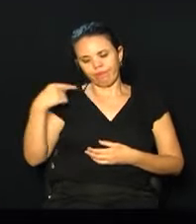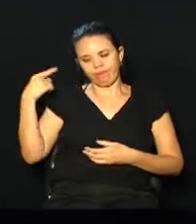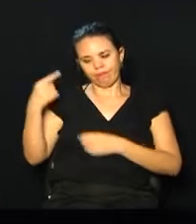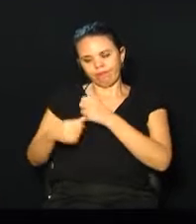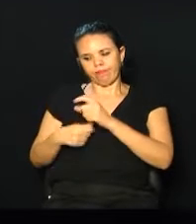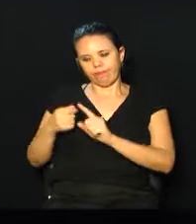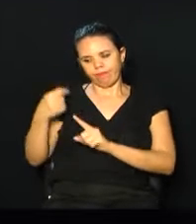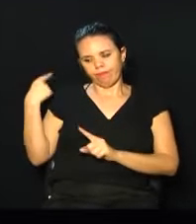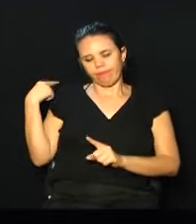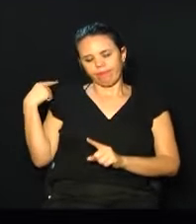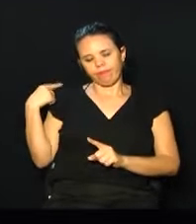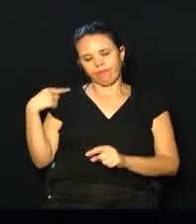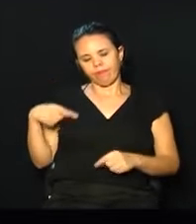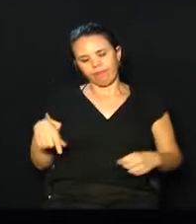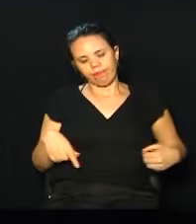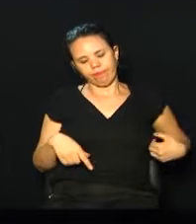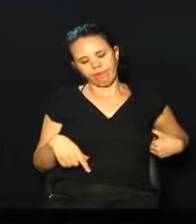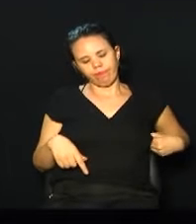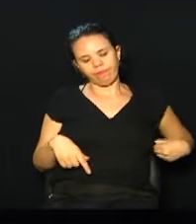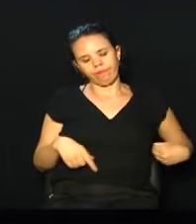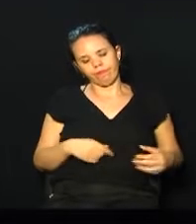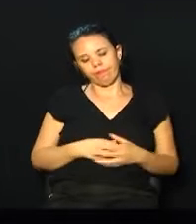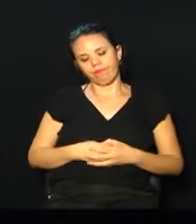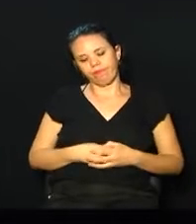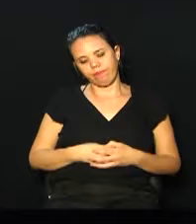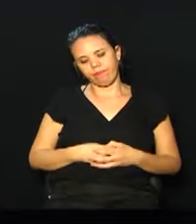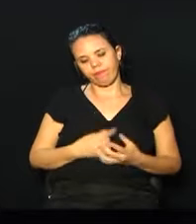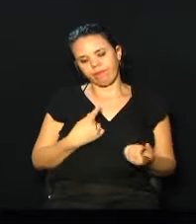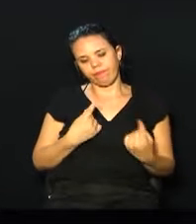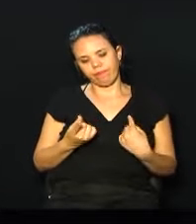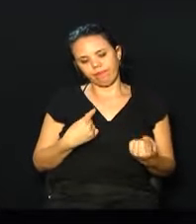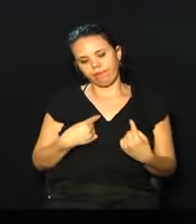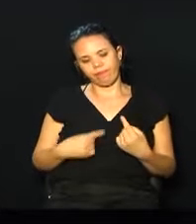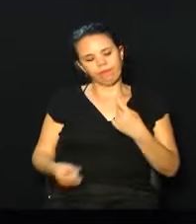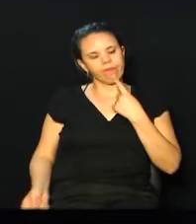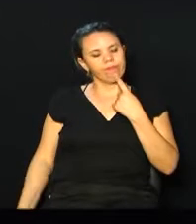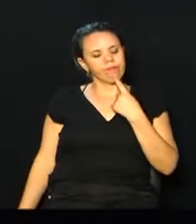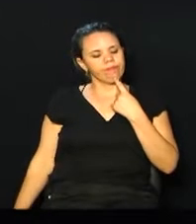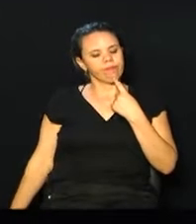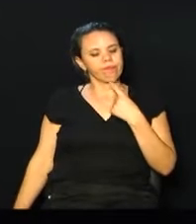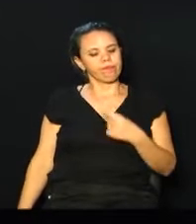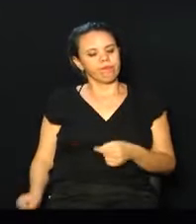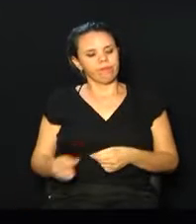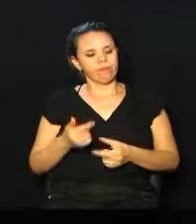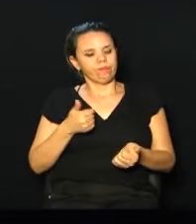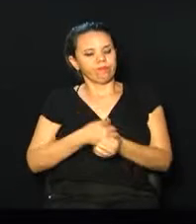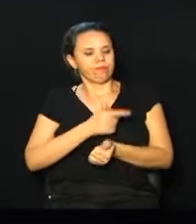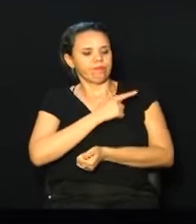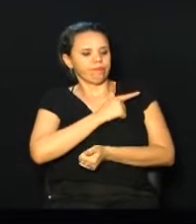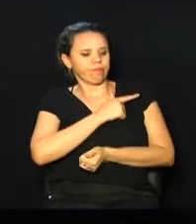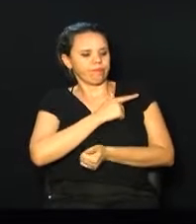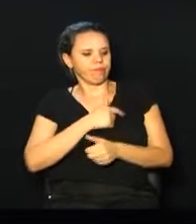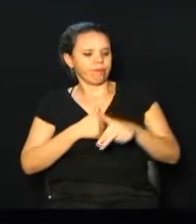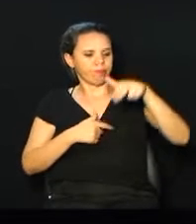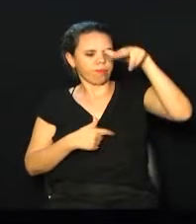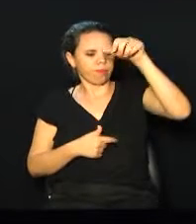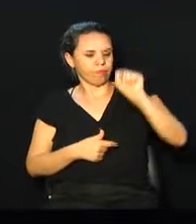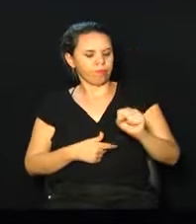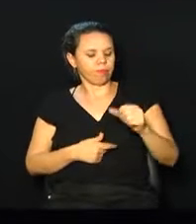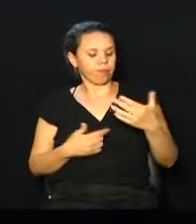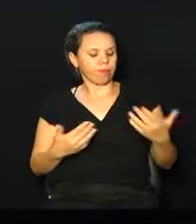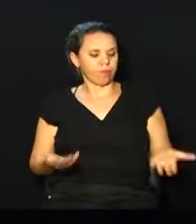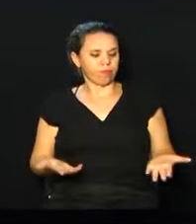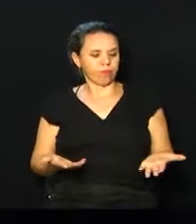mês atrás, aproximadamente, perdeu a vida ali na região ali próximo a Guarani, na região da Norte-Sul.